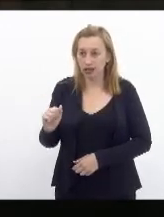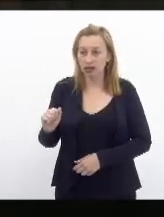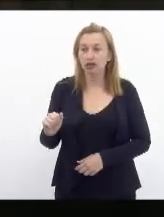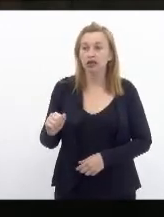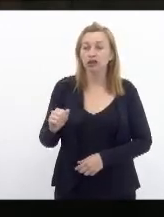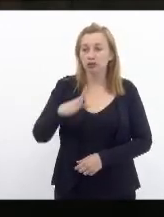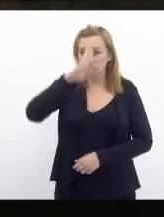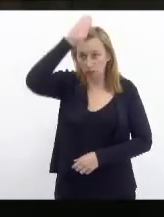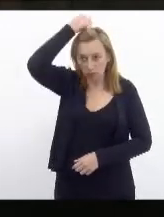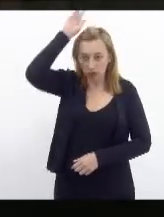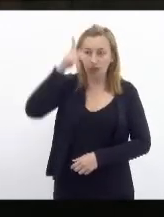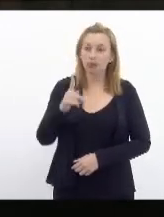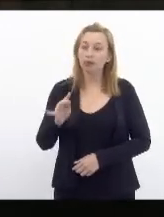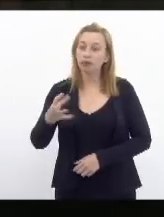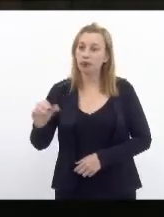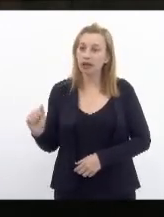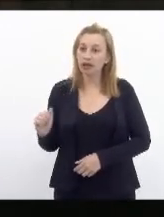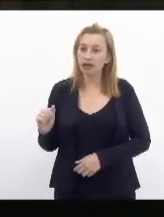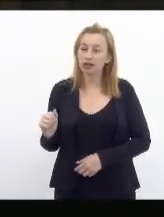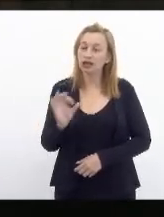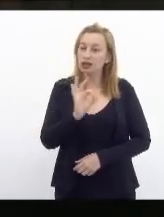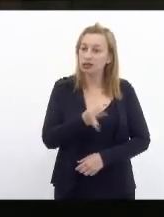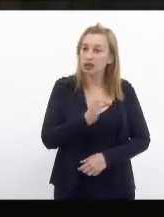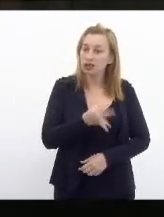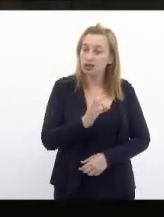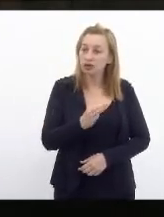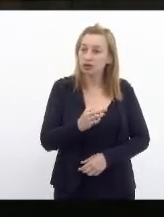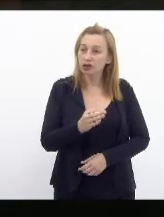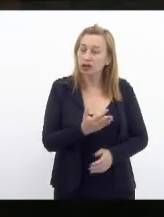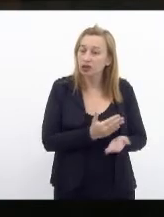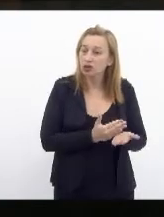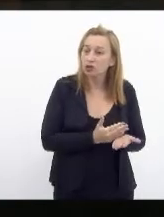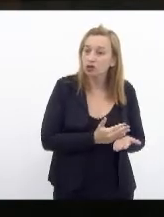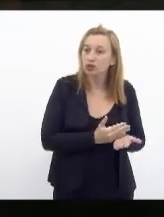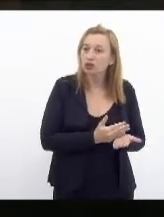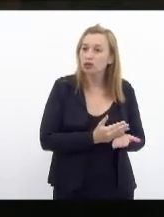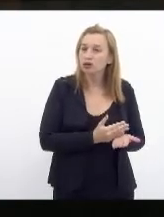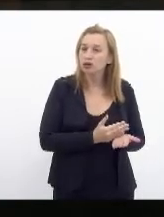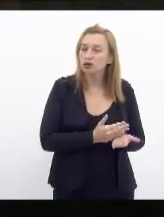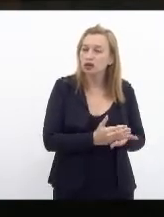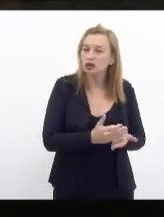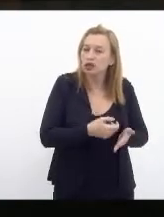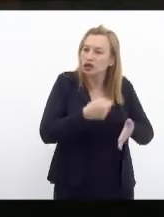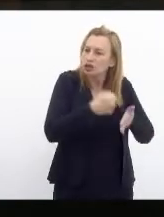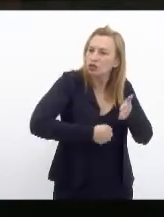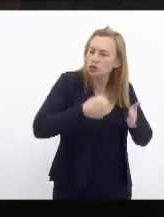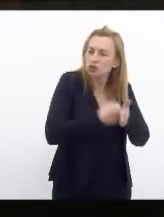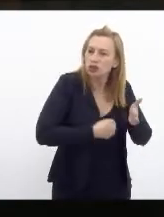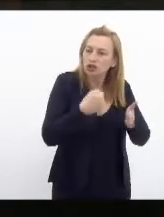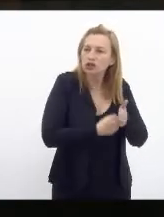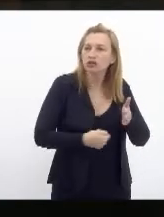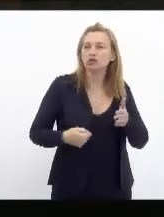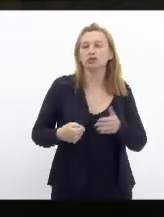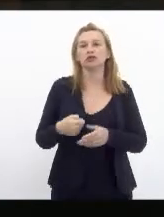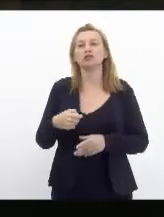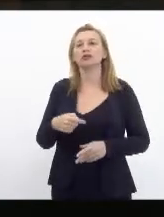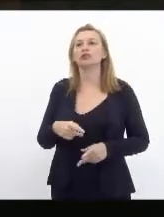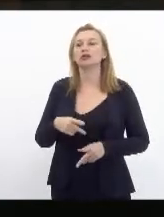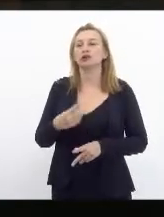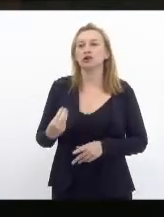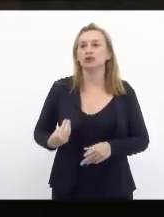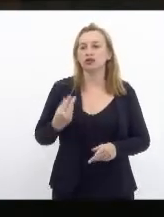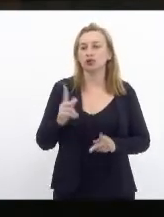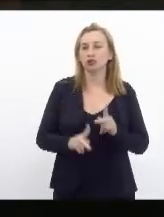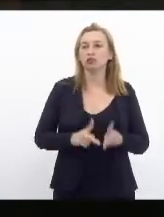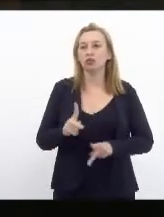praças, é que estão que está exatamente na ponta, sempre lutando pela população. E com